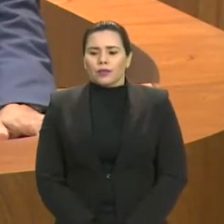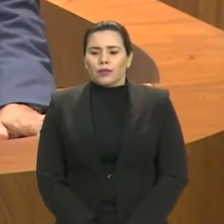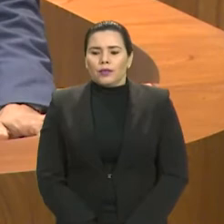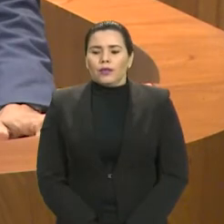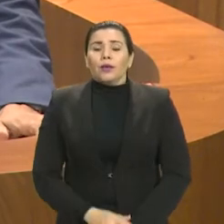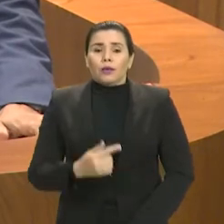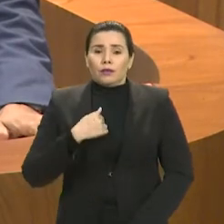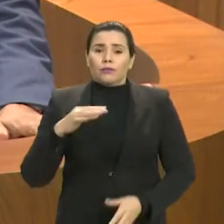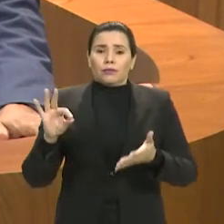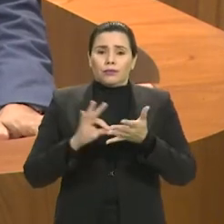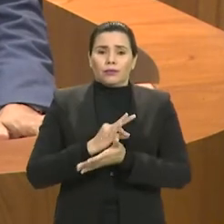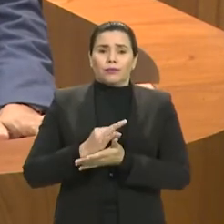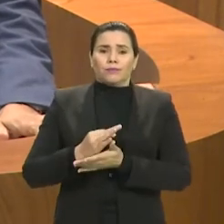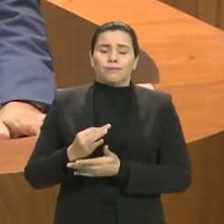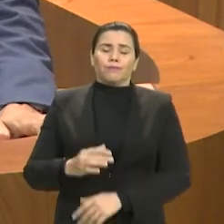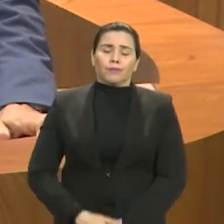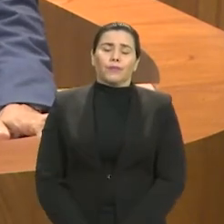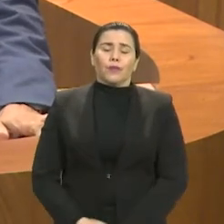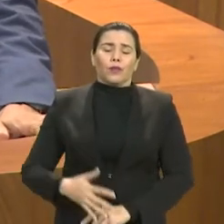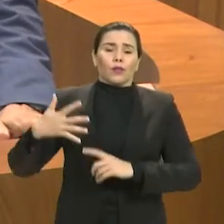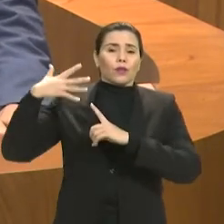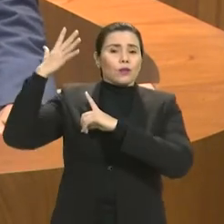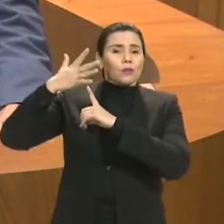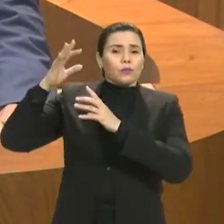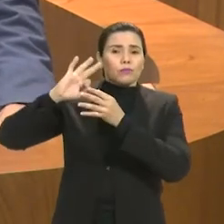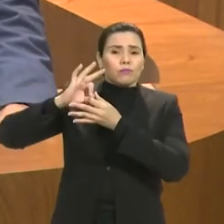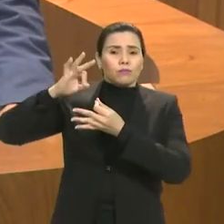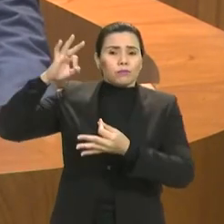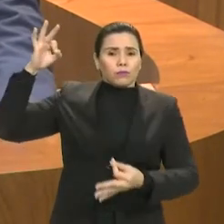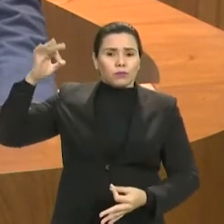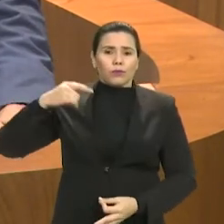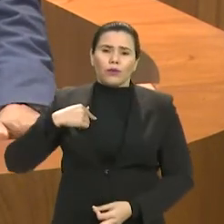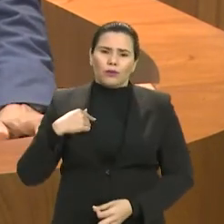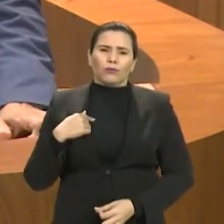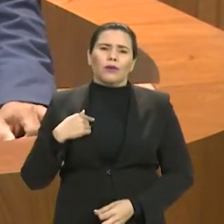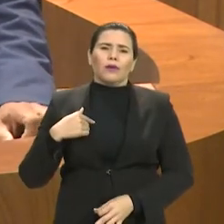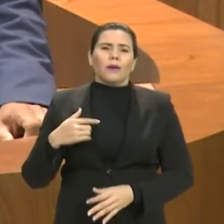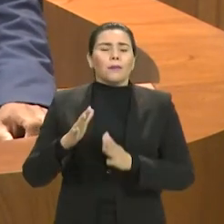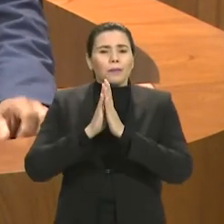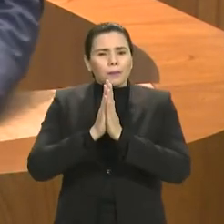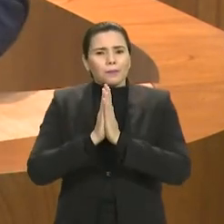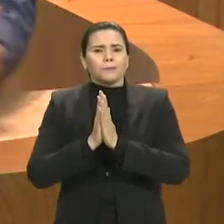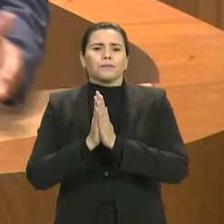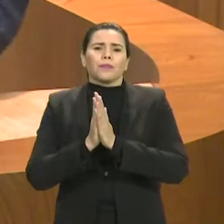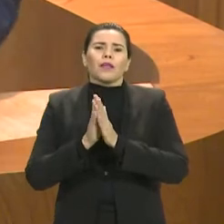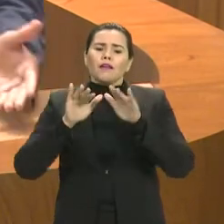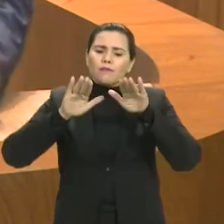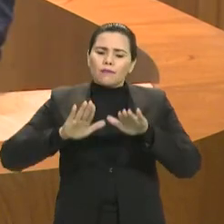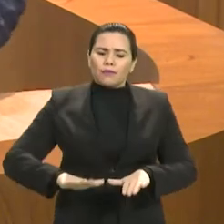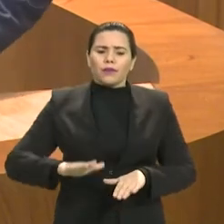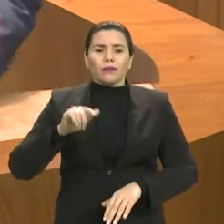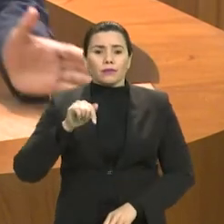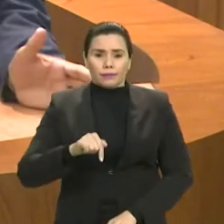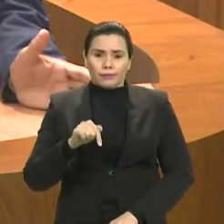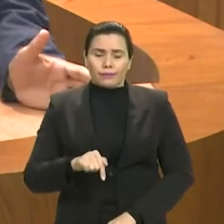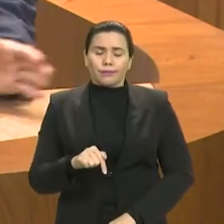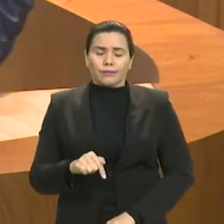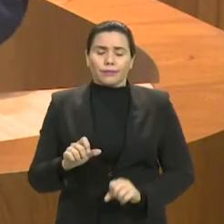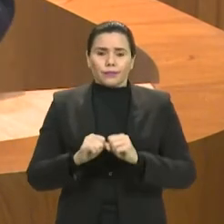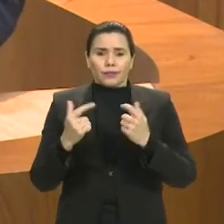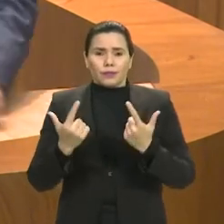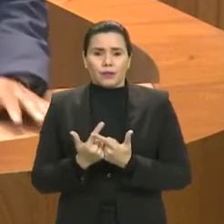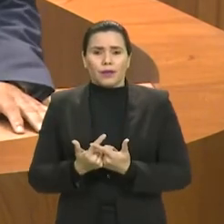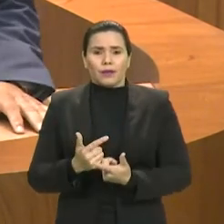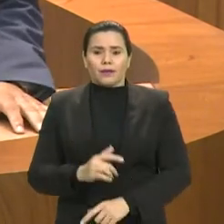os demais oradores, que acompanham o pronunciamento no grande expediente sobre o escândalo que descobrimos na Secretaria de